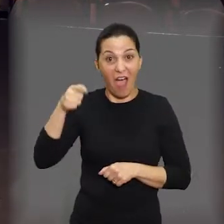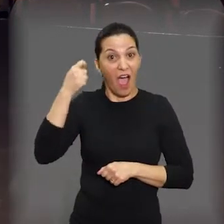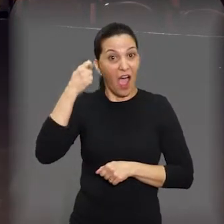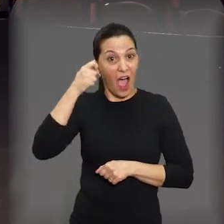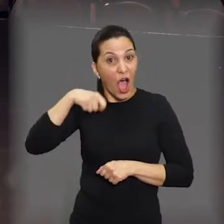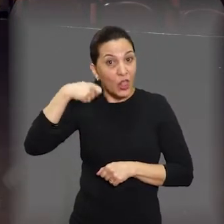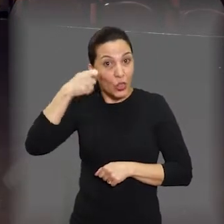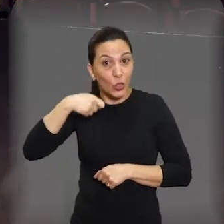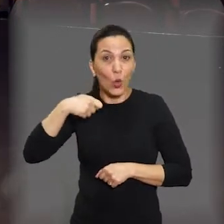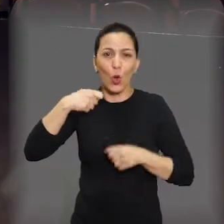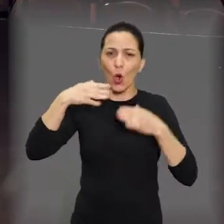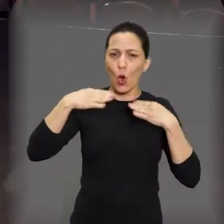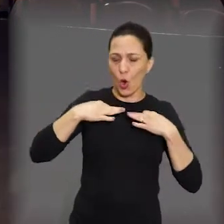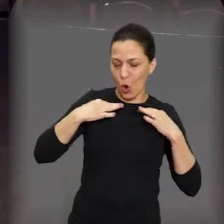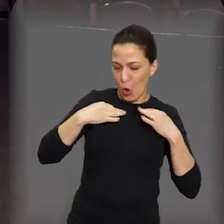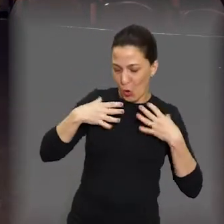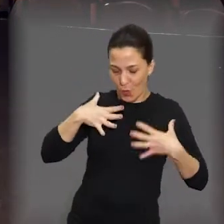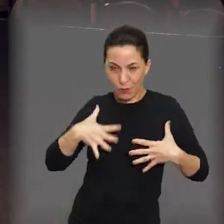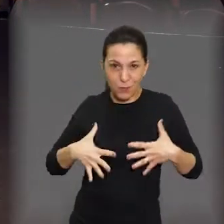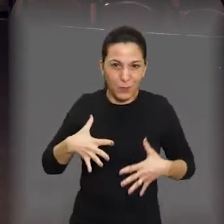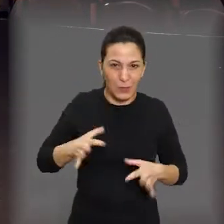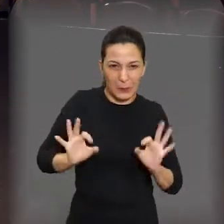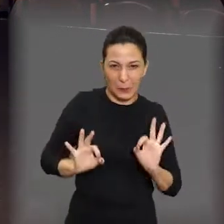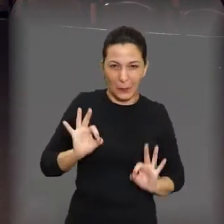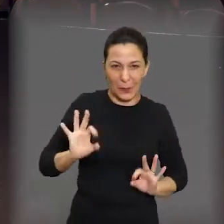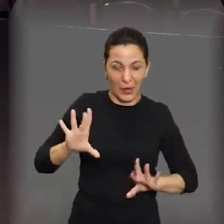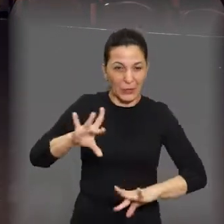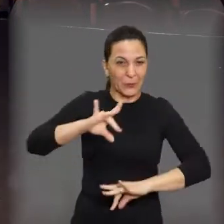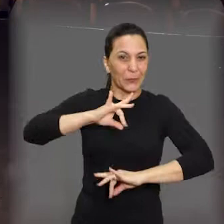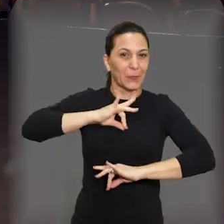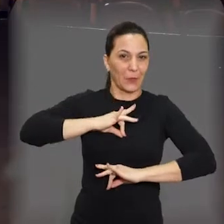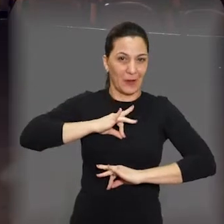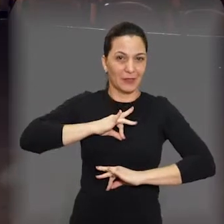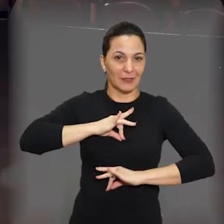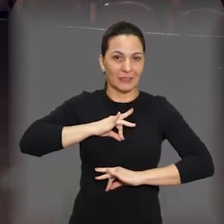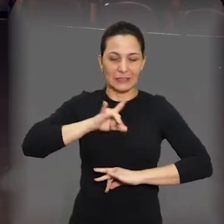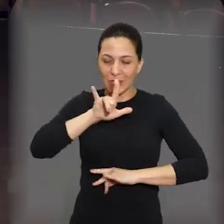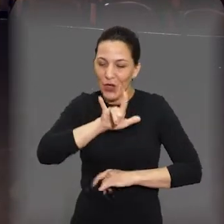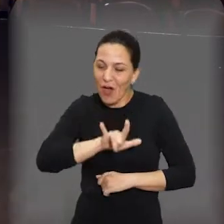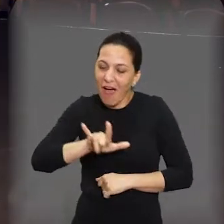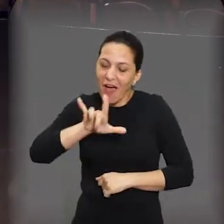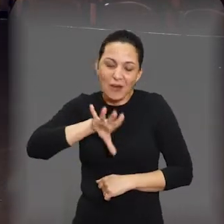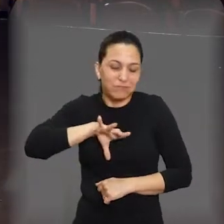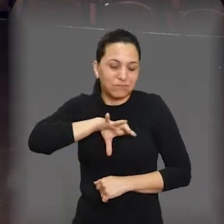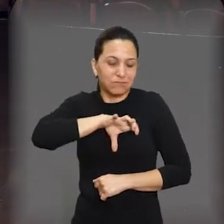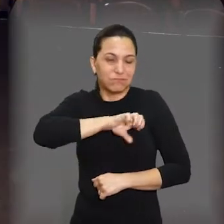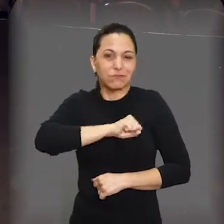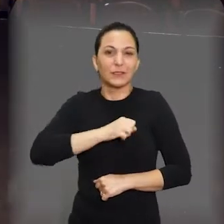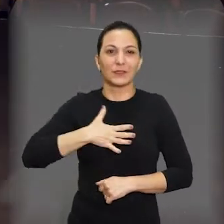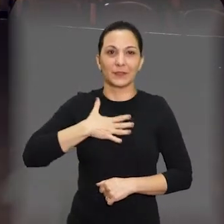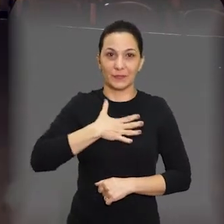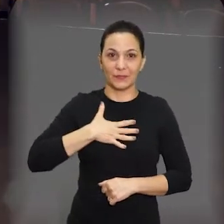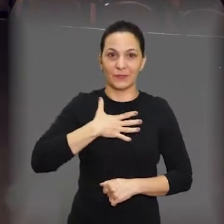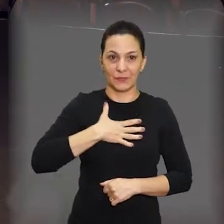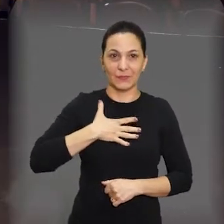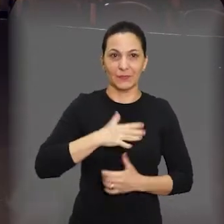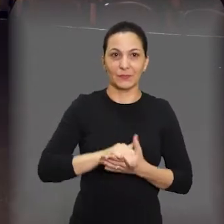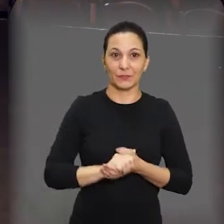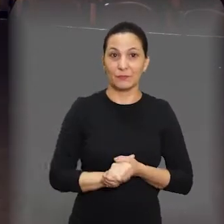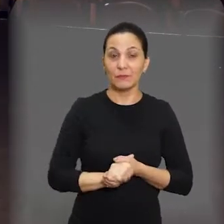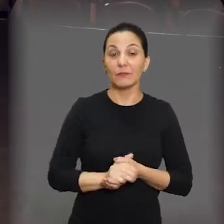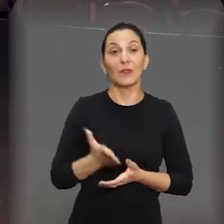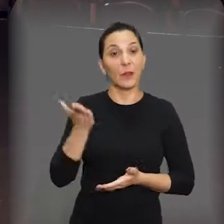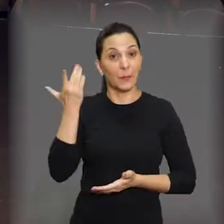comecei a gostar daquilo que não era um stand-up comedy, mas era uma coisa nova, era uma coisa que não tinha uma cena, não era uma